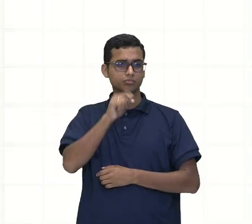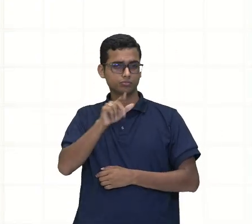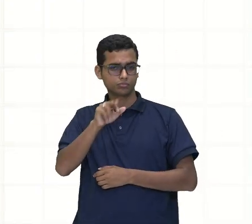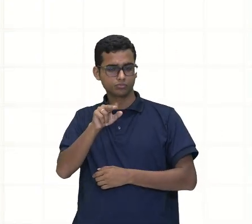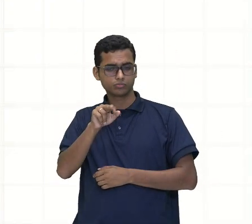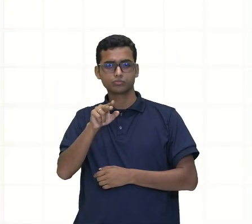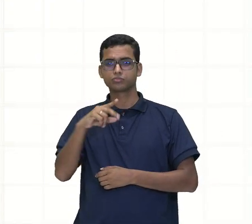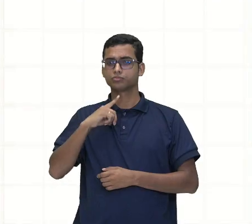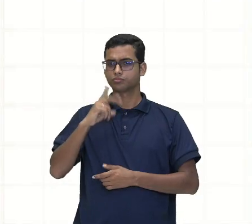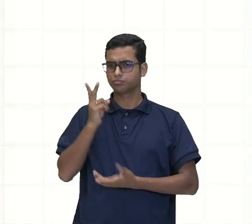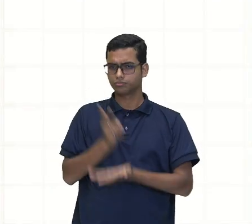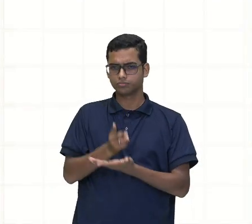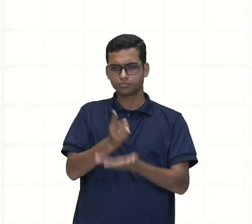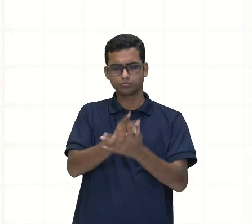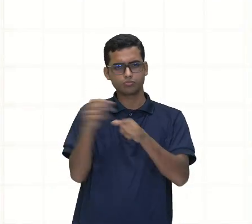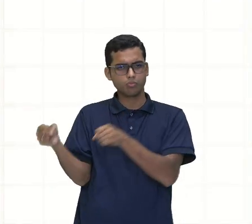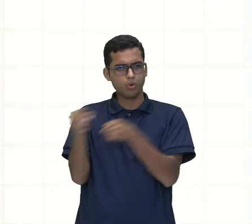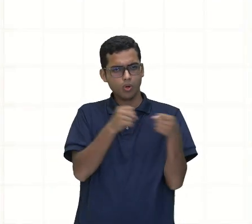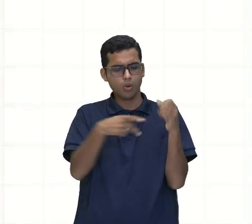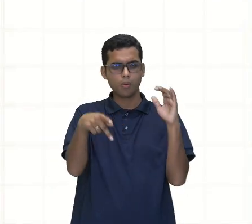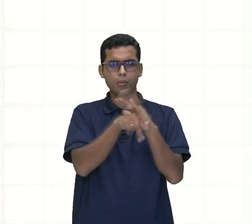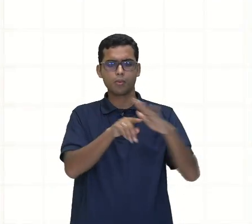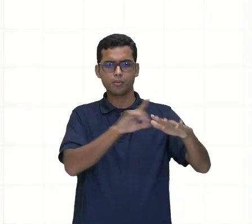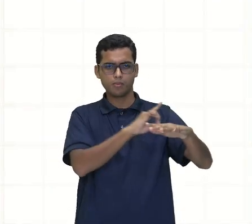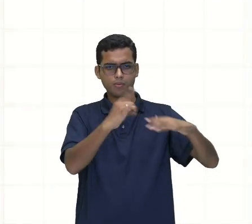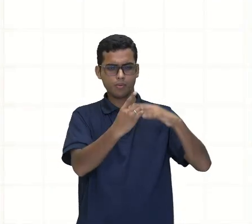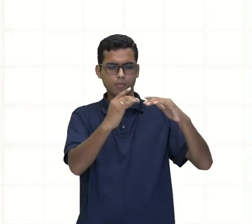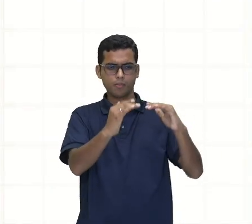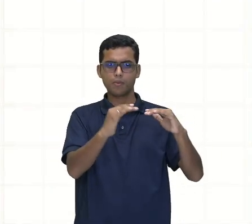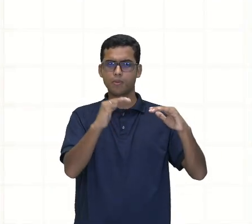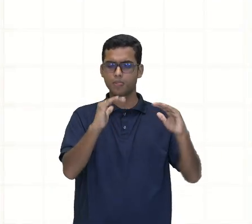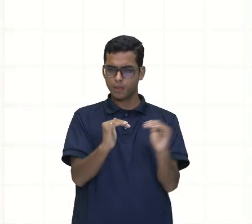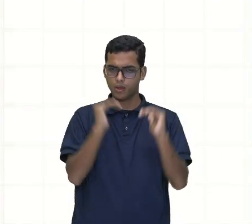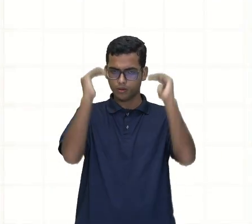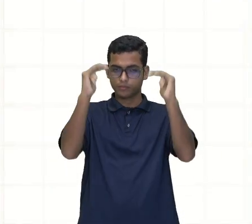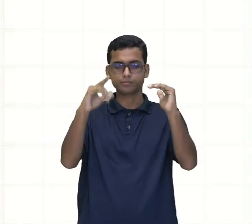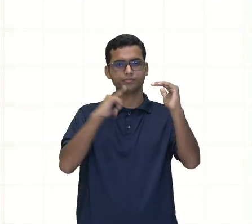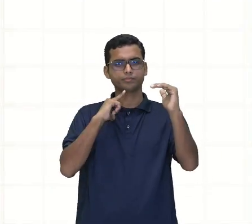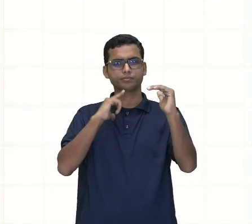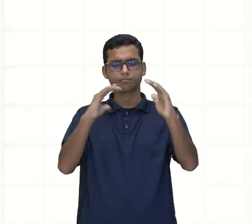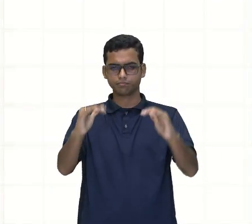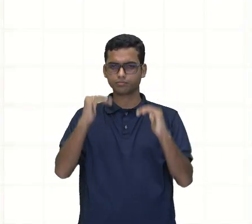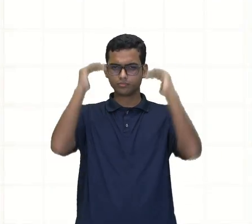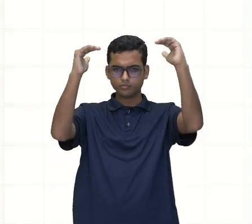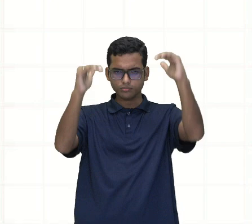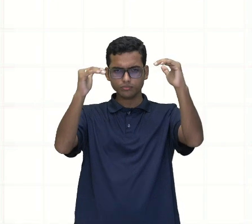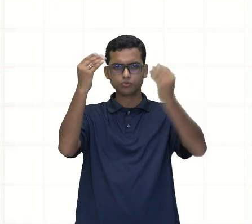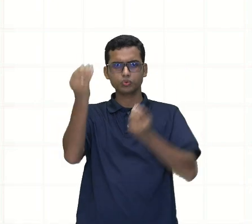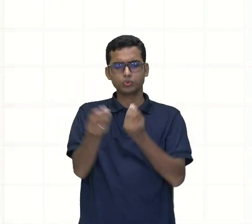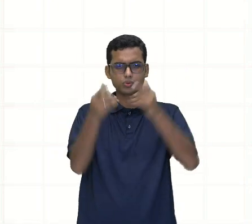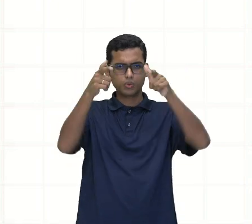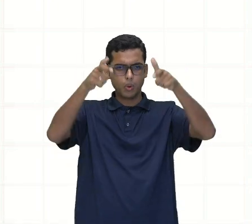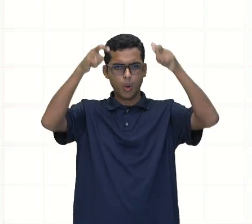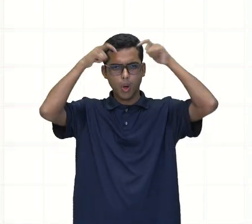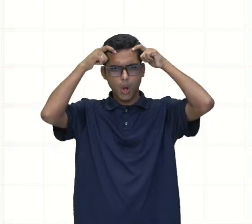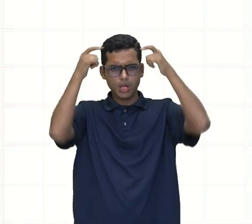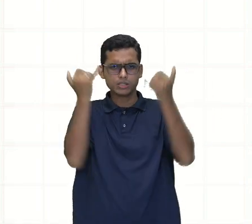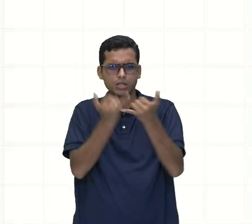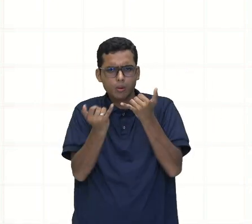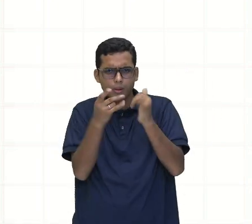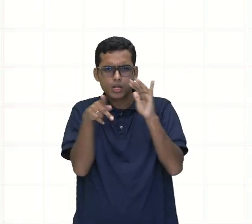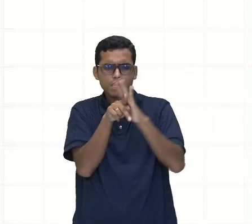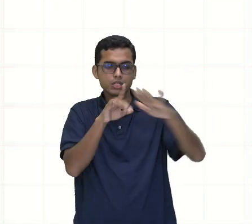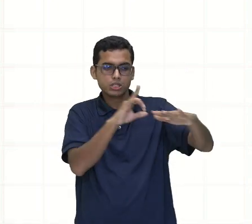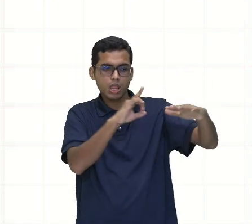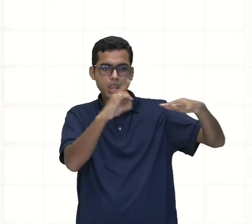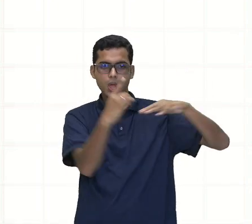das divindades. Lembrando que o imperador ele tem ali uma divindade, ele é considerado como um deus dentro da